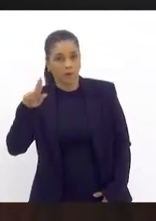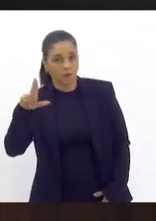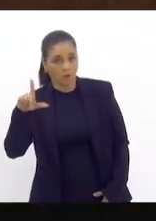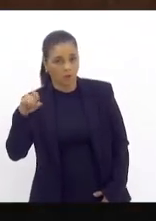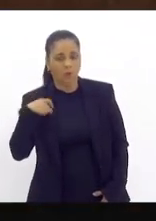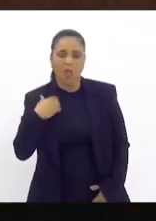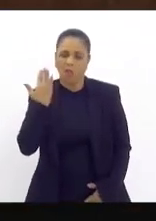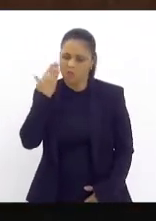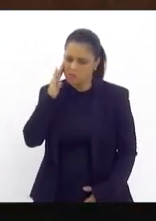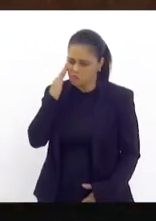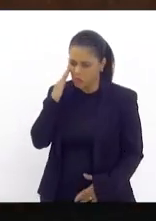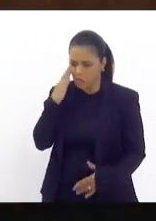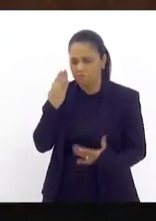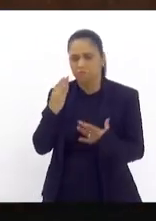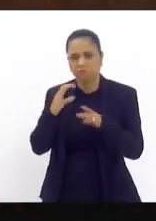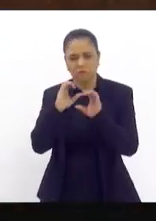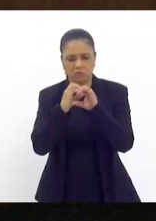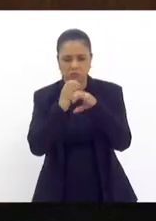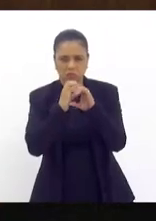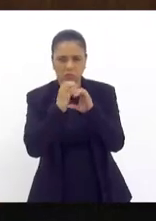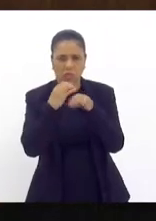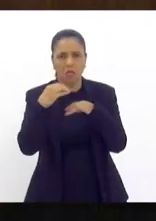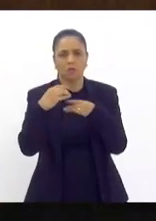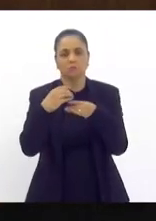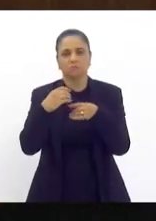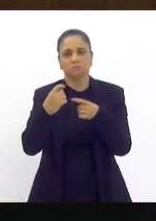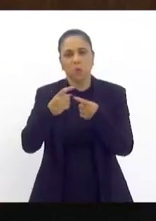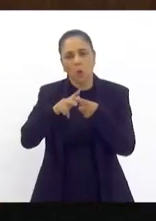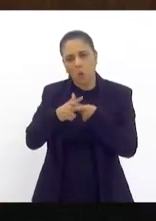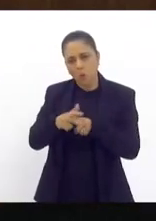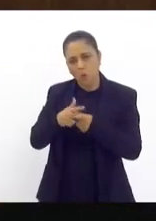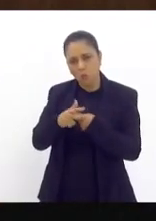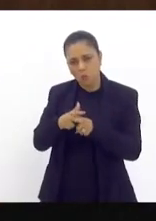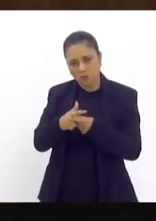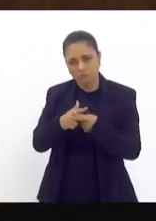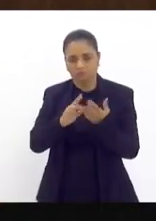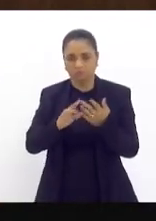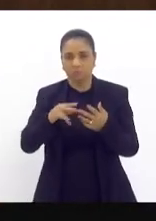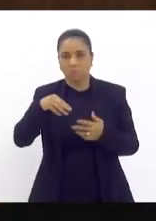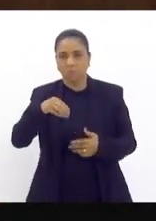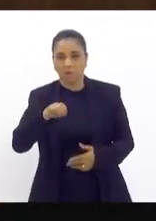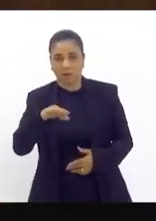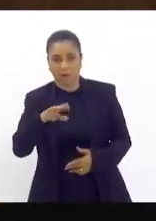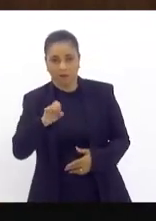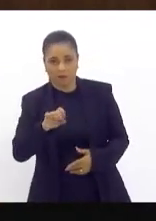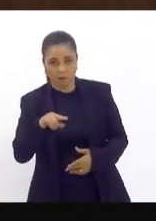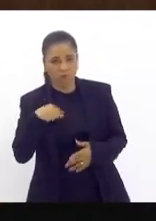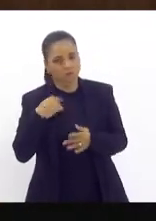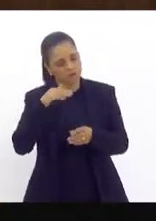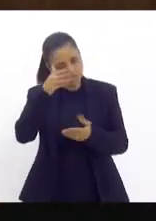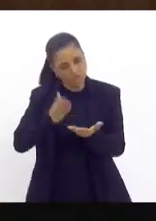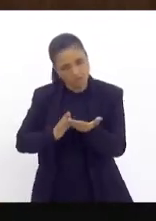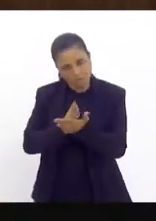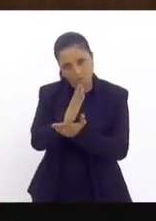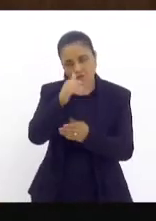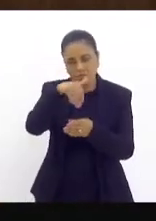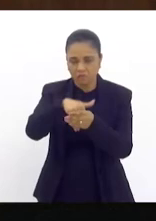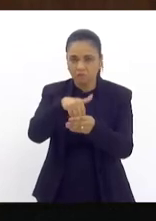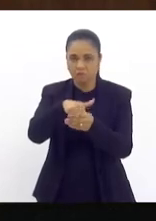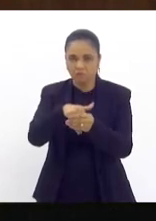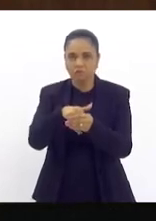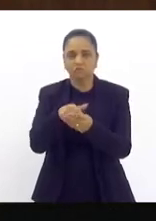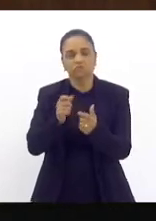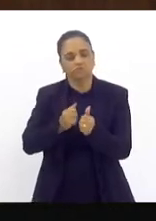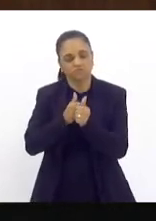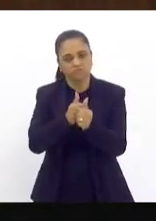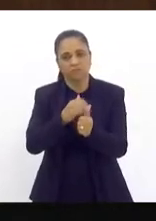coisas, que sou engenheiro mecânico, mas coluna é contigo. Voto favorável, seguindo a CCJ.